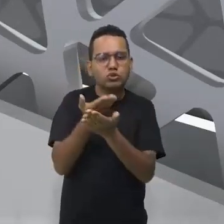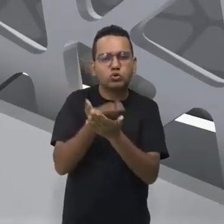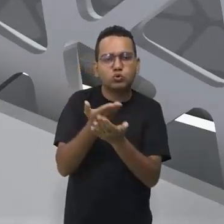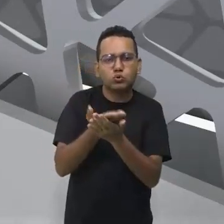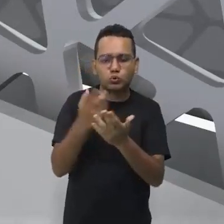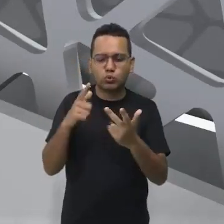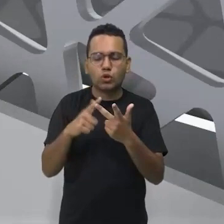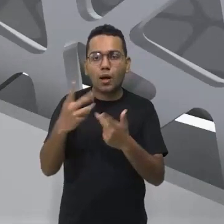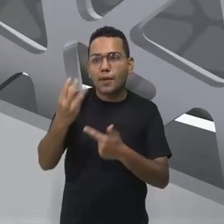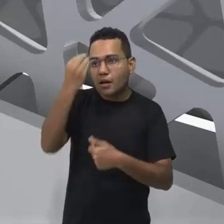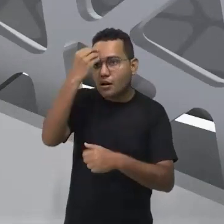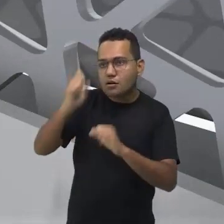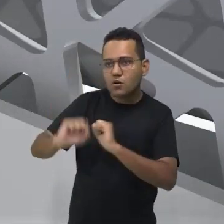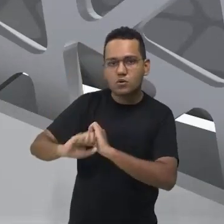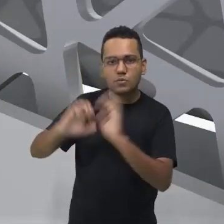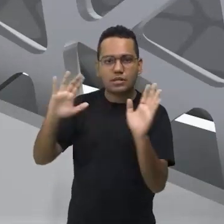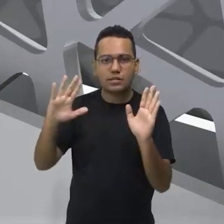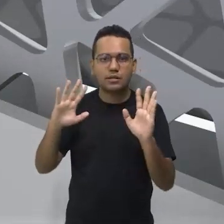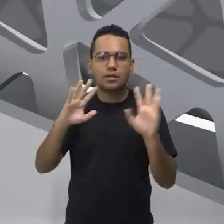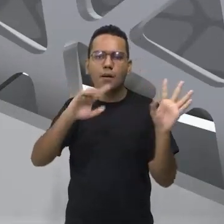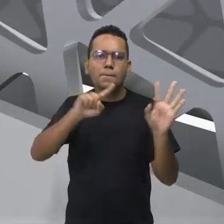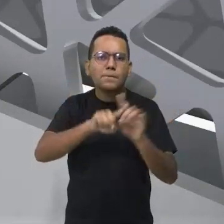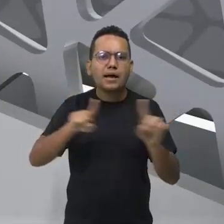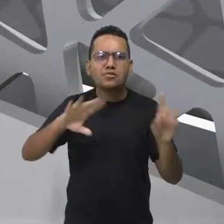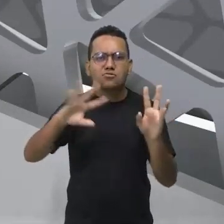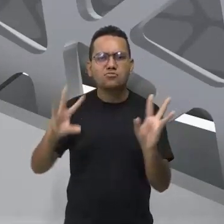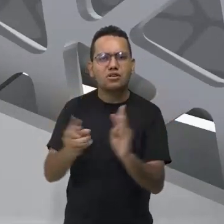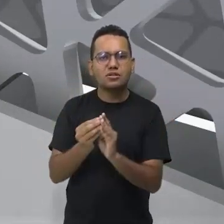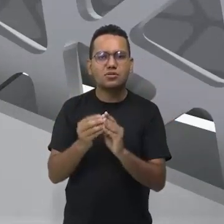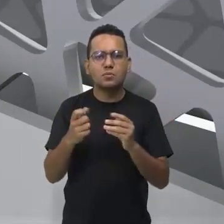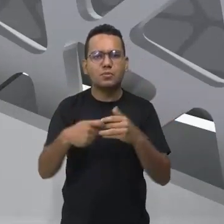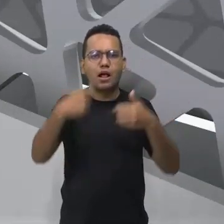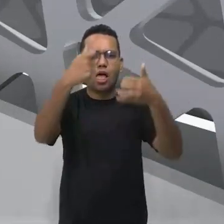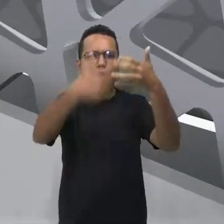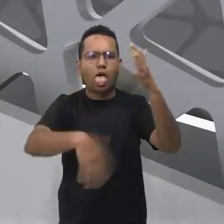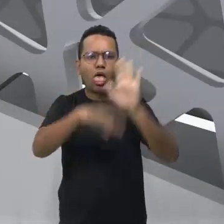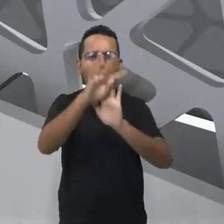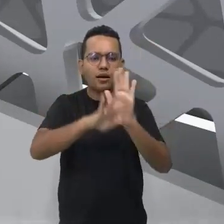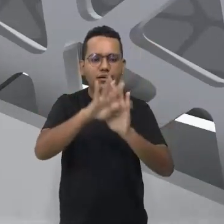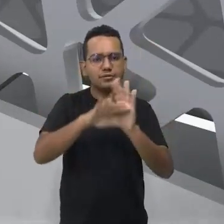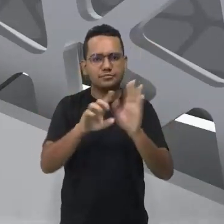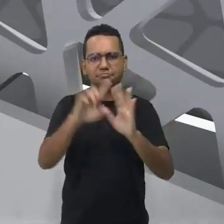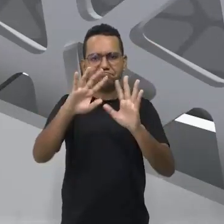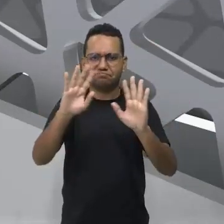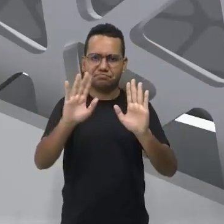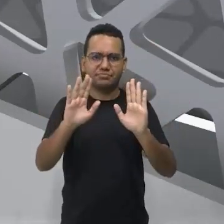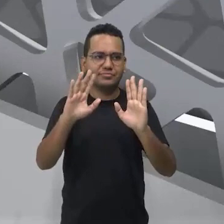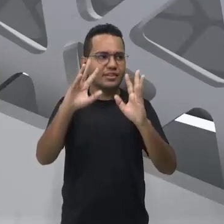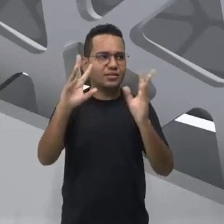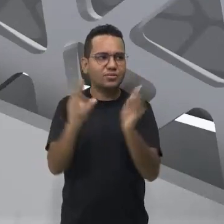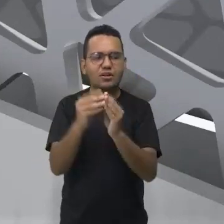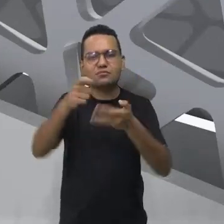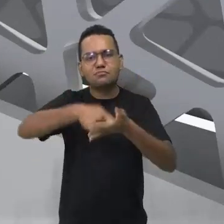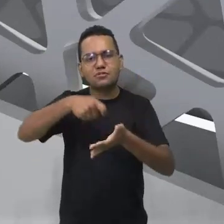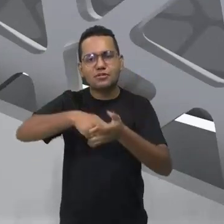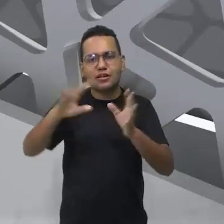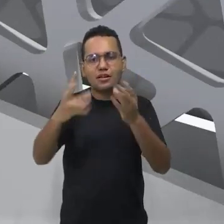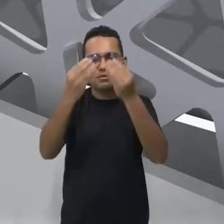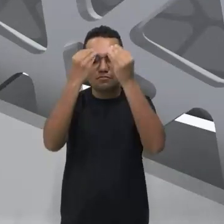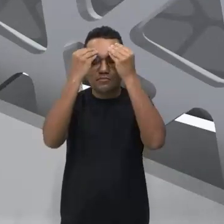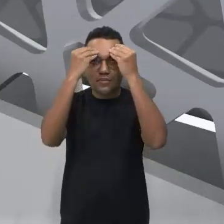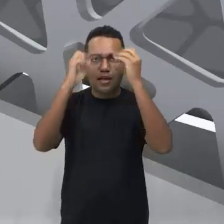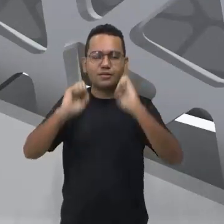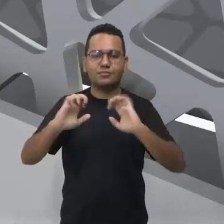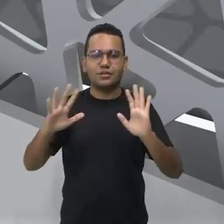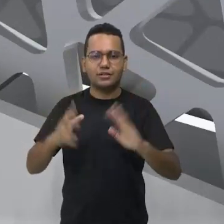para assimilar as ideias, certo? E é um mecanismo muito valioso para aprender, ok? Agora, para que a gente